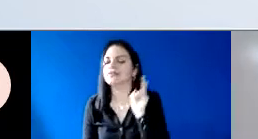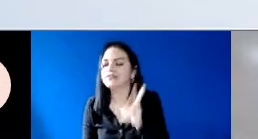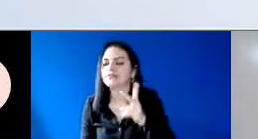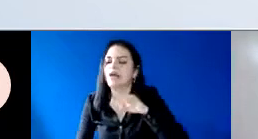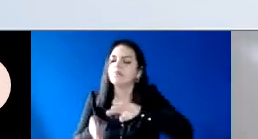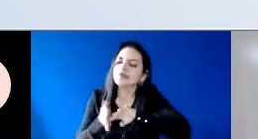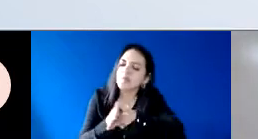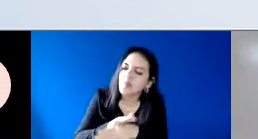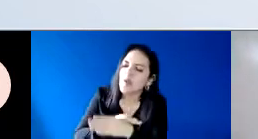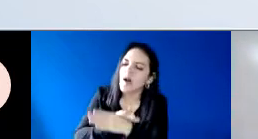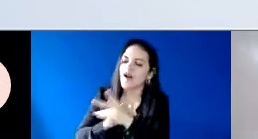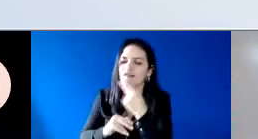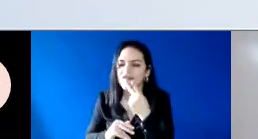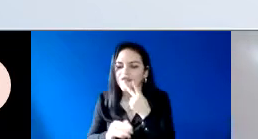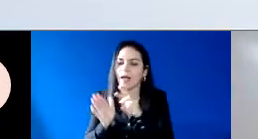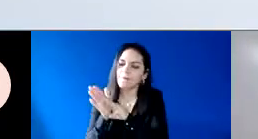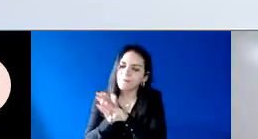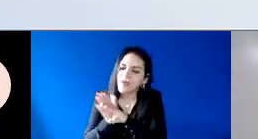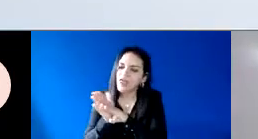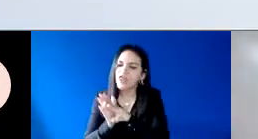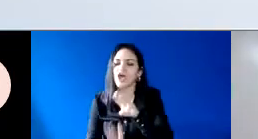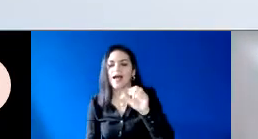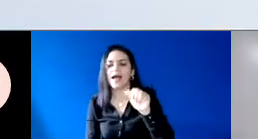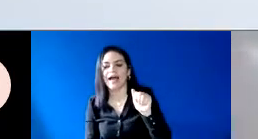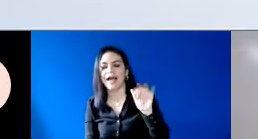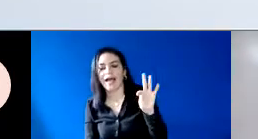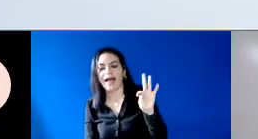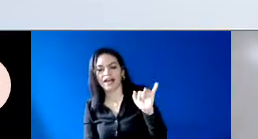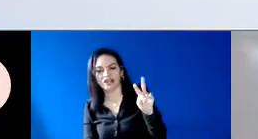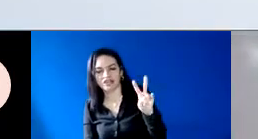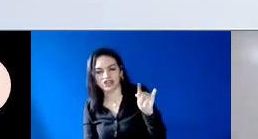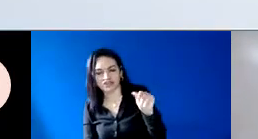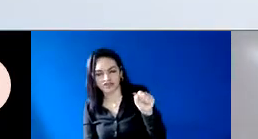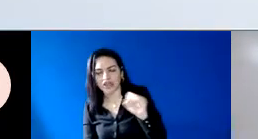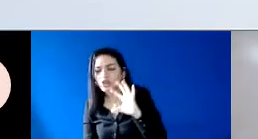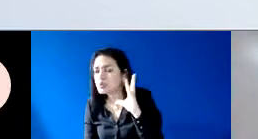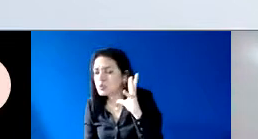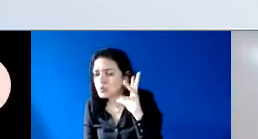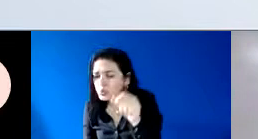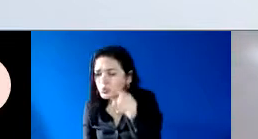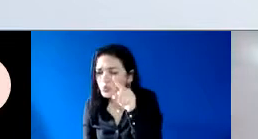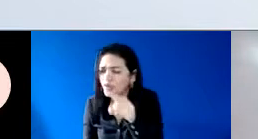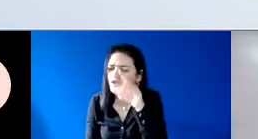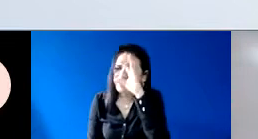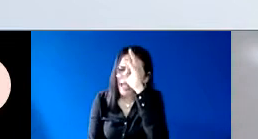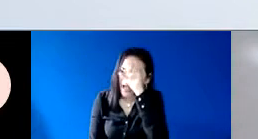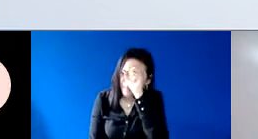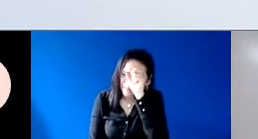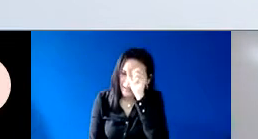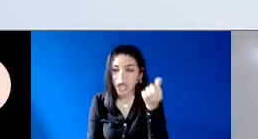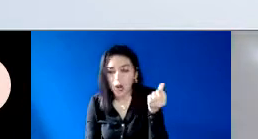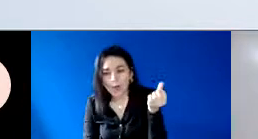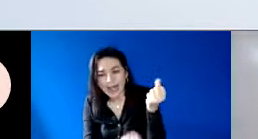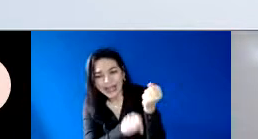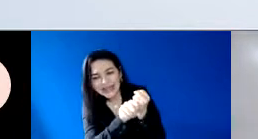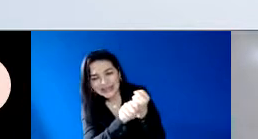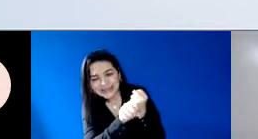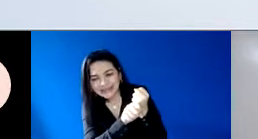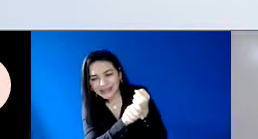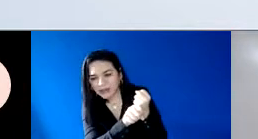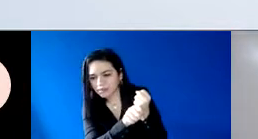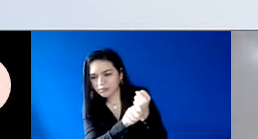quando a gente está falando sobre metodologias ativas, tudo que você aprendeu na medicina em 6 anos está